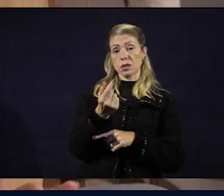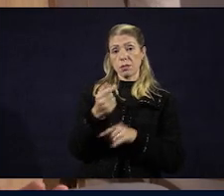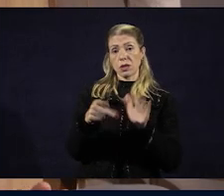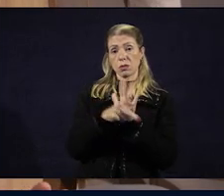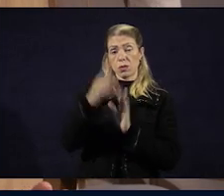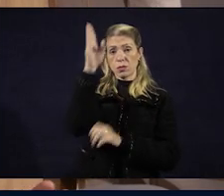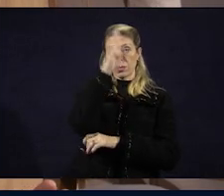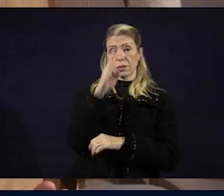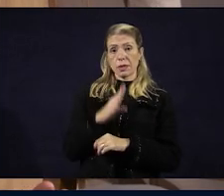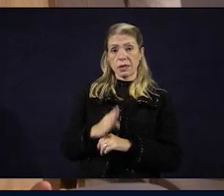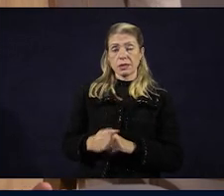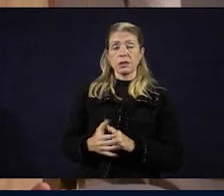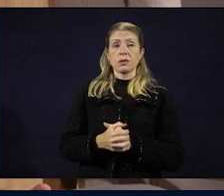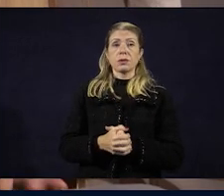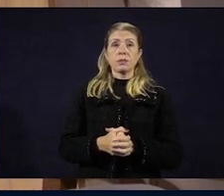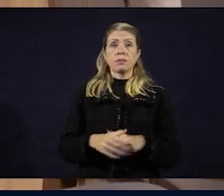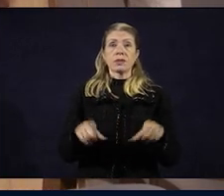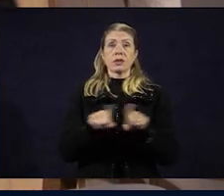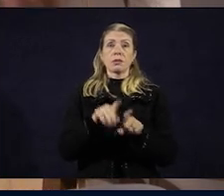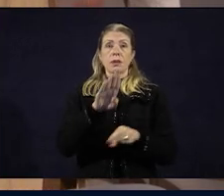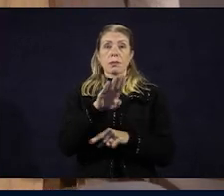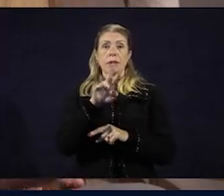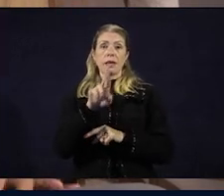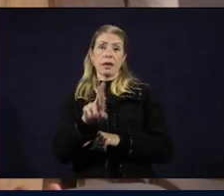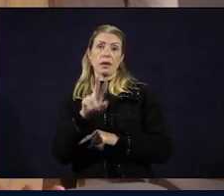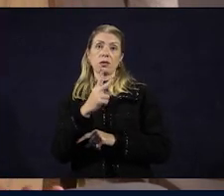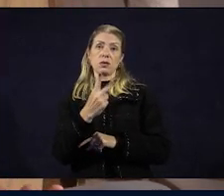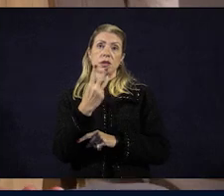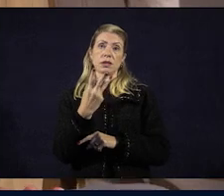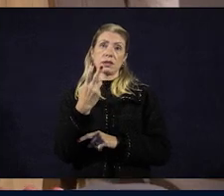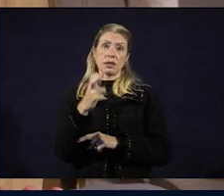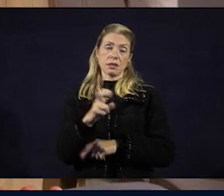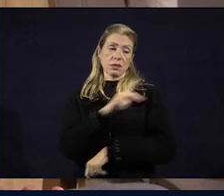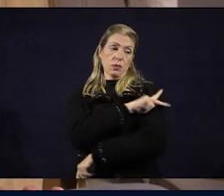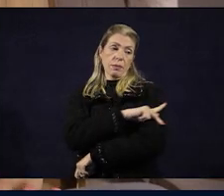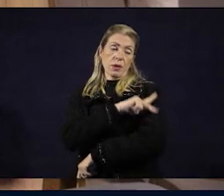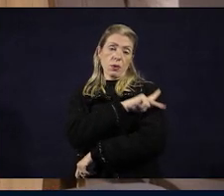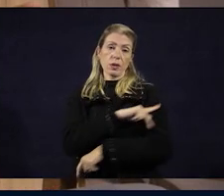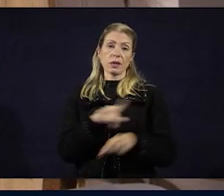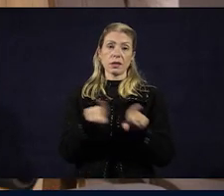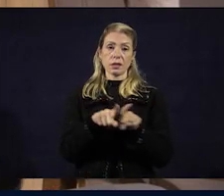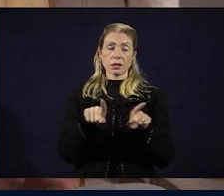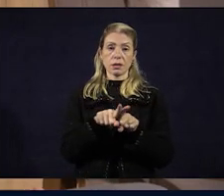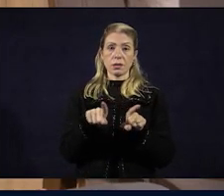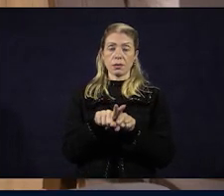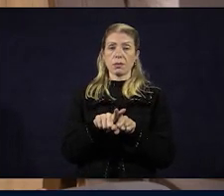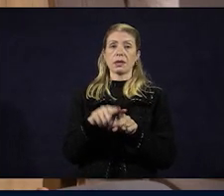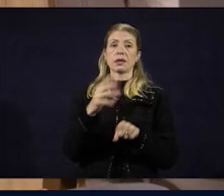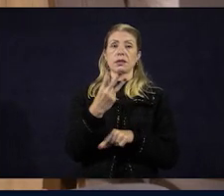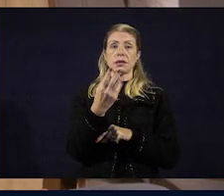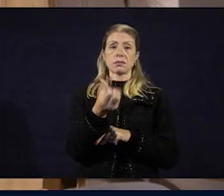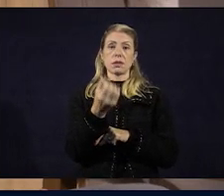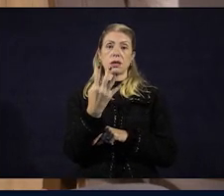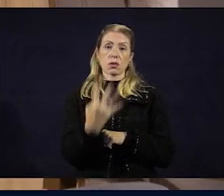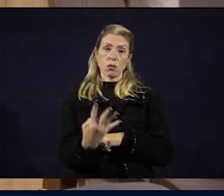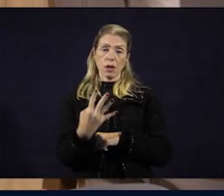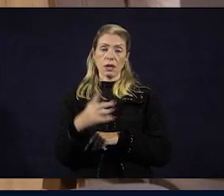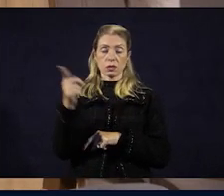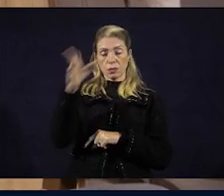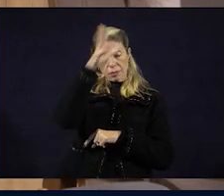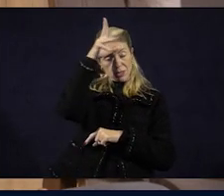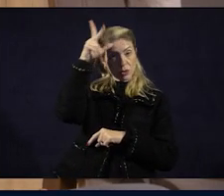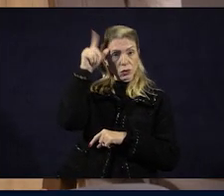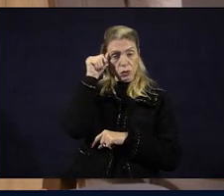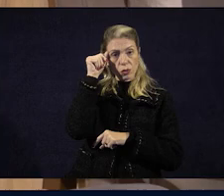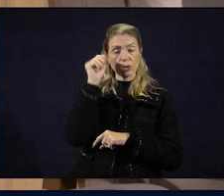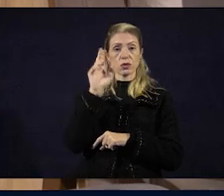da BR-116 do Rio Grande do Sul, da BR-235 no sul do Piauí, a própria BR-364 no Mato Grosso, nós duplicamos um grande trecho